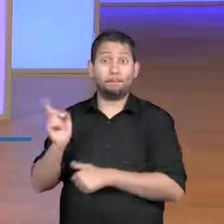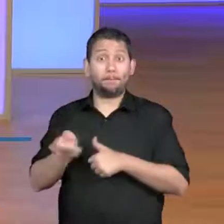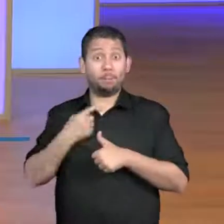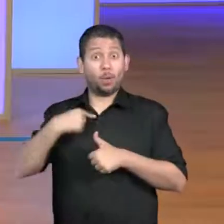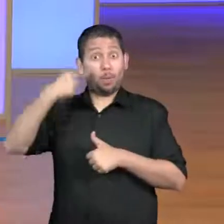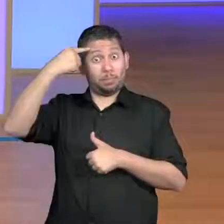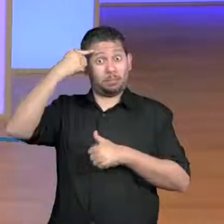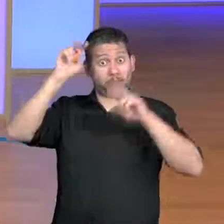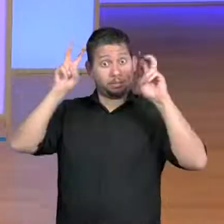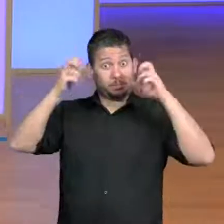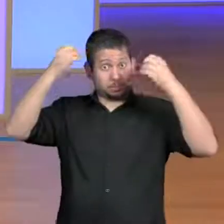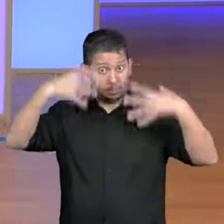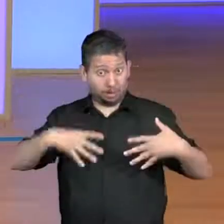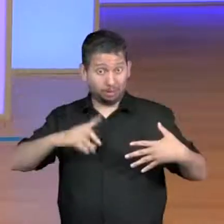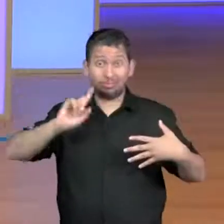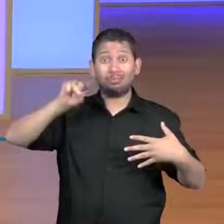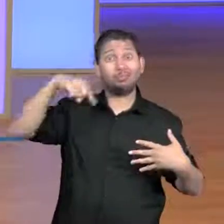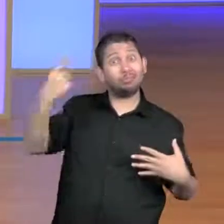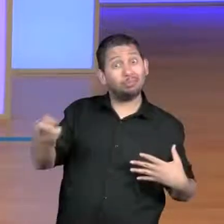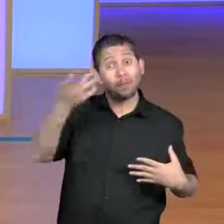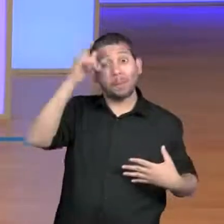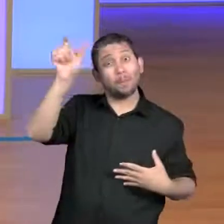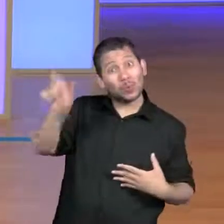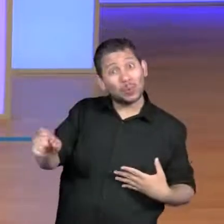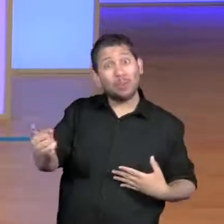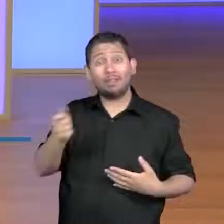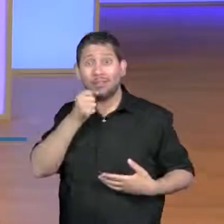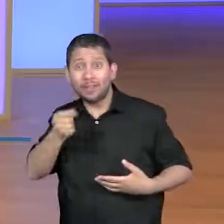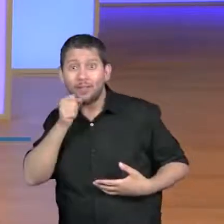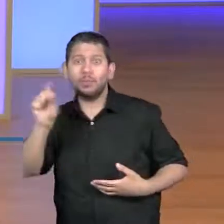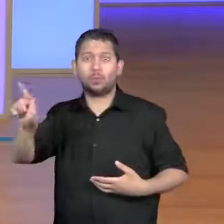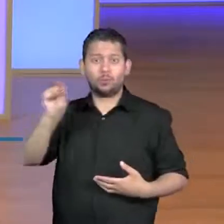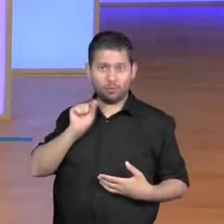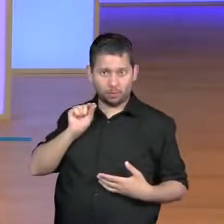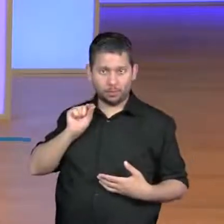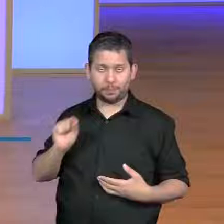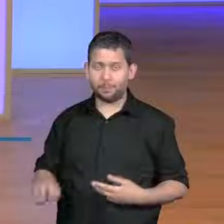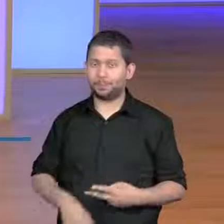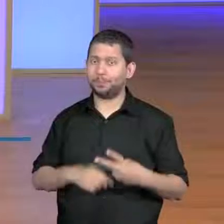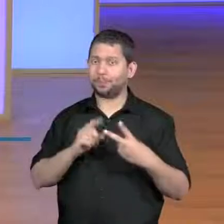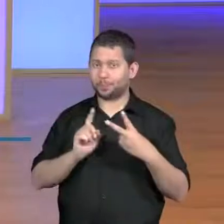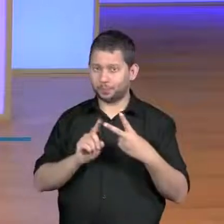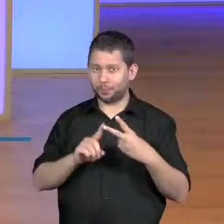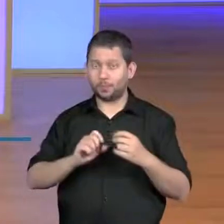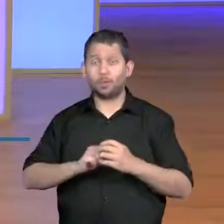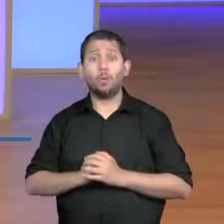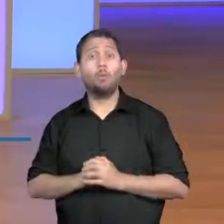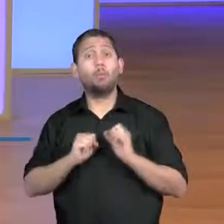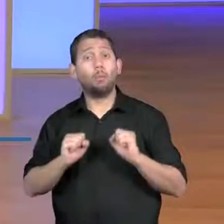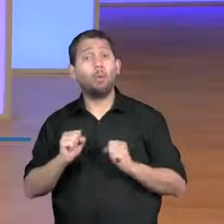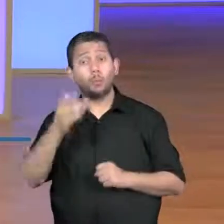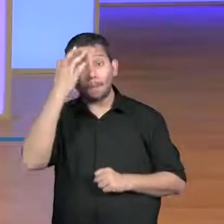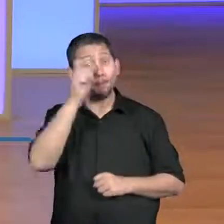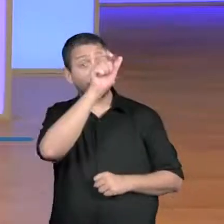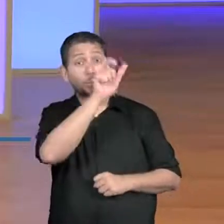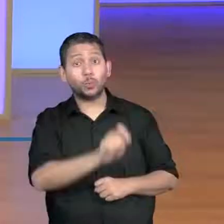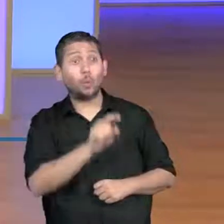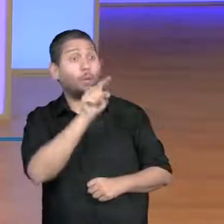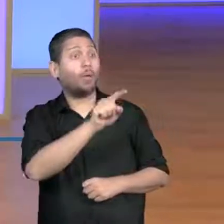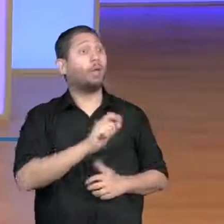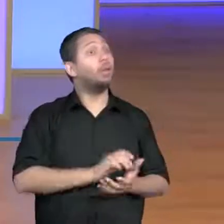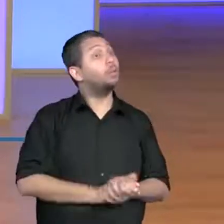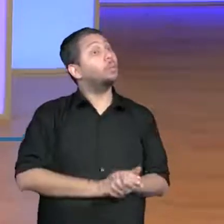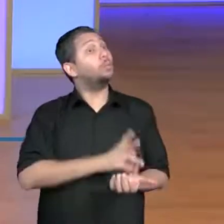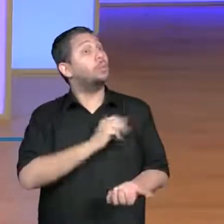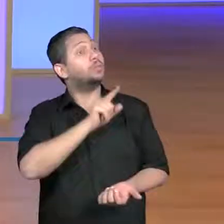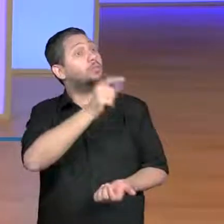que se aprofundar bastante para poder ter uma entrevista de qualidade, né? Com